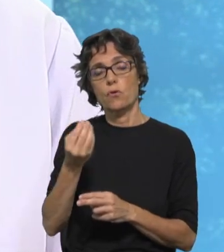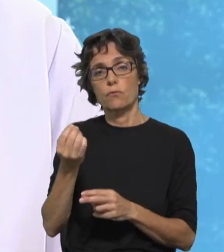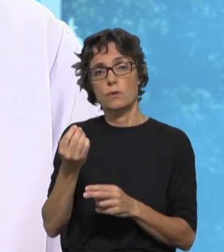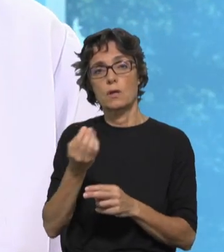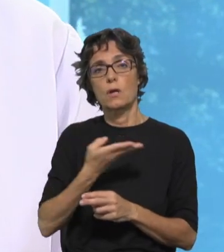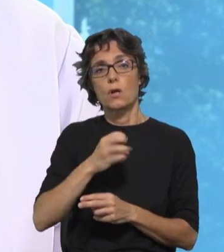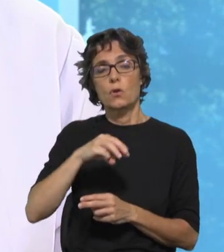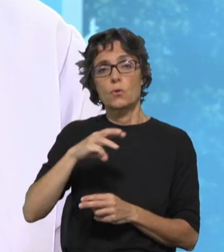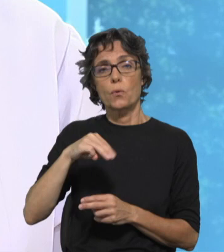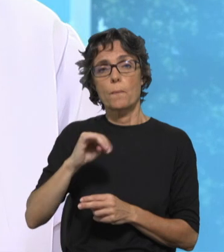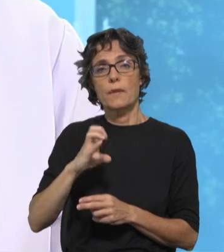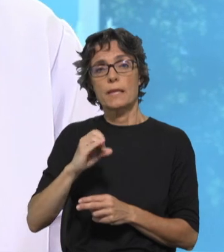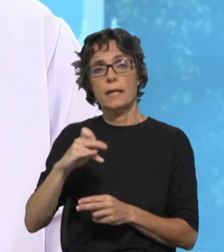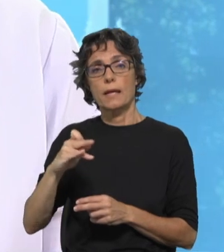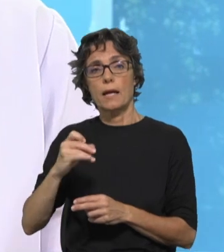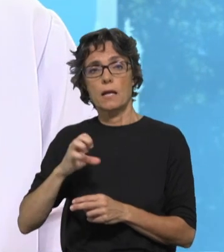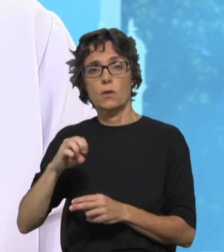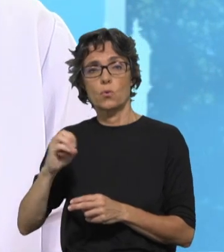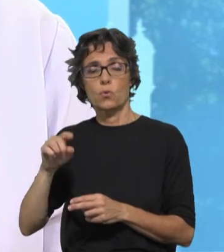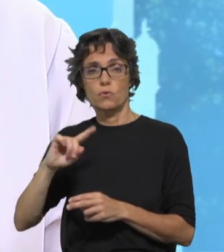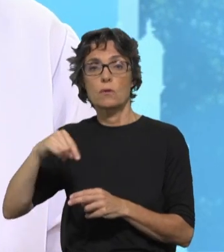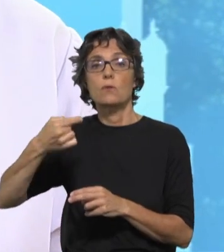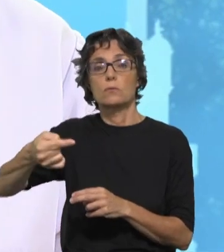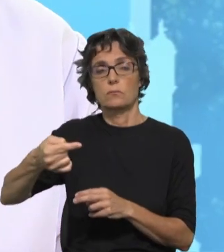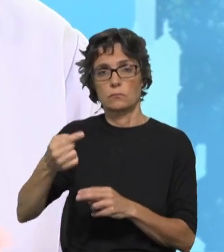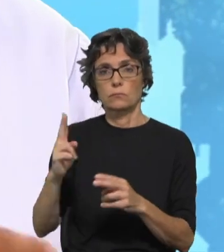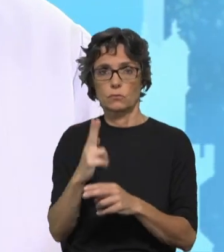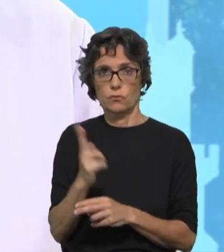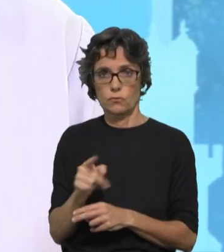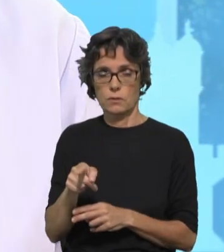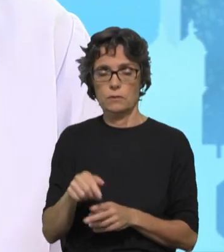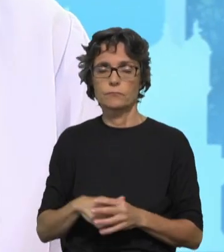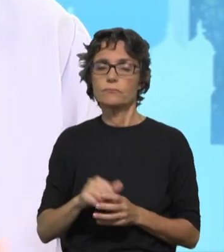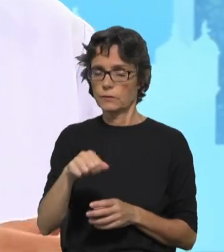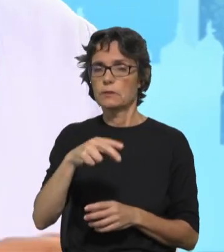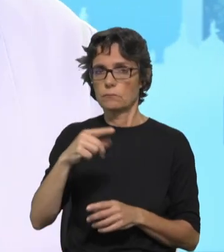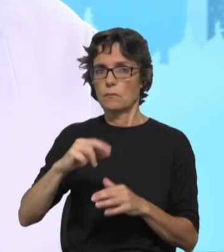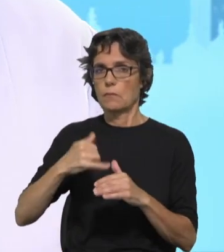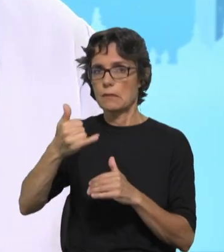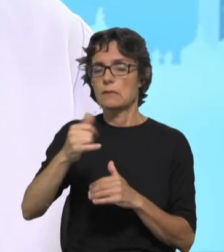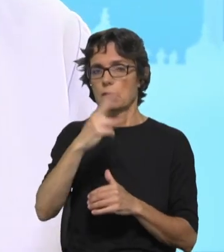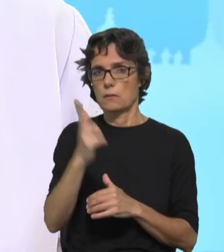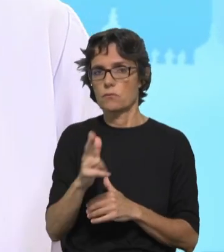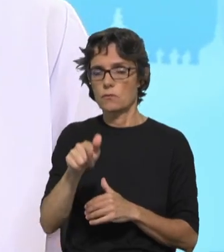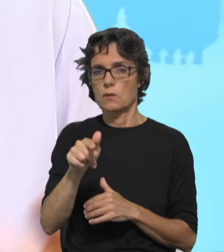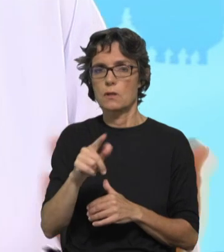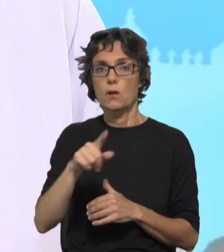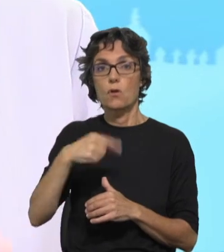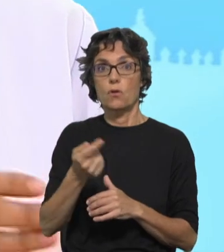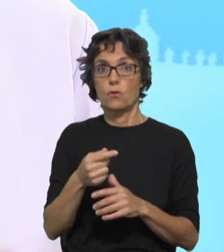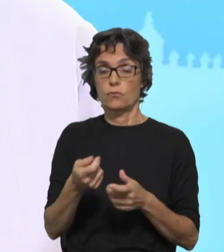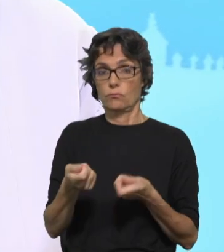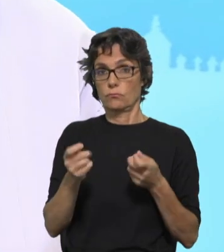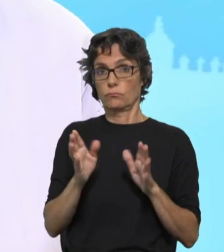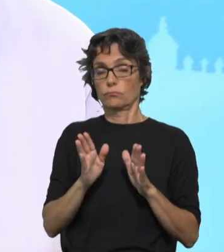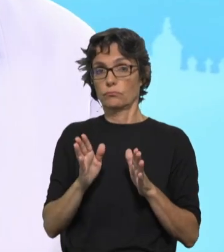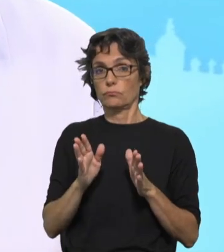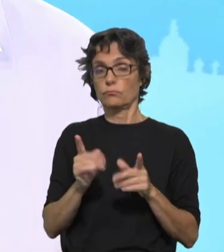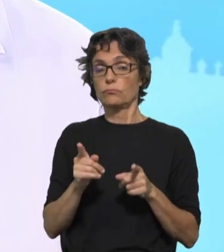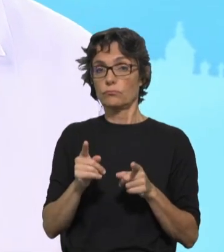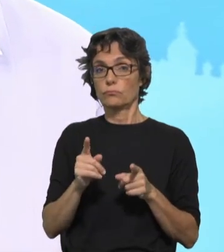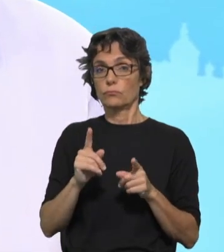anos de fundação do movimento. Isso após a jornada, não é? Após a jornada. Portanto, nós estamos desde o dia 28, nós já estamos, mas depois vamos começar